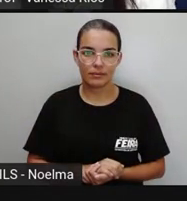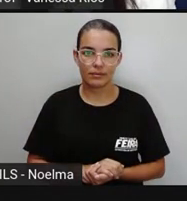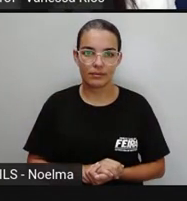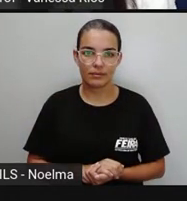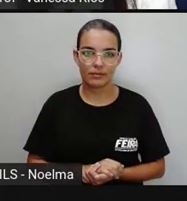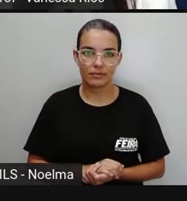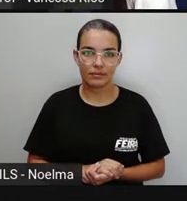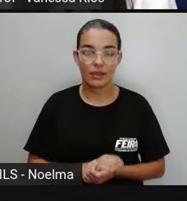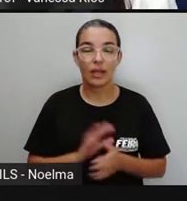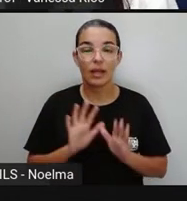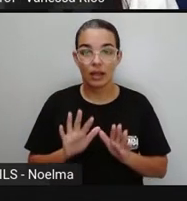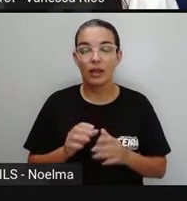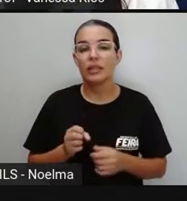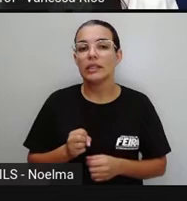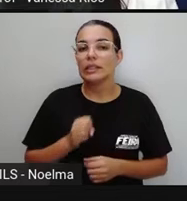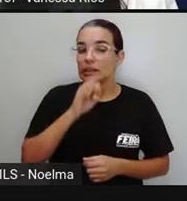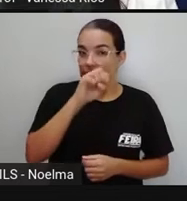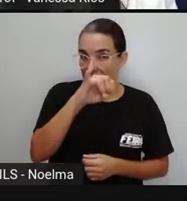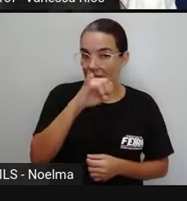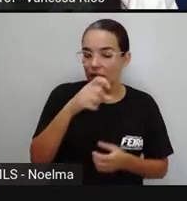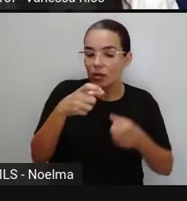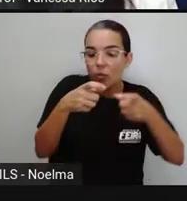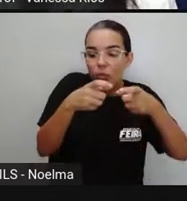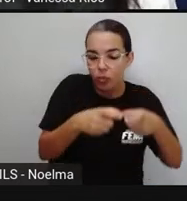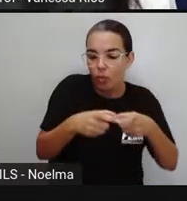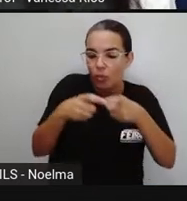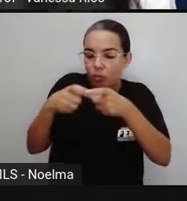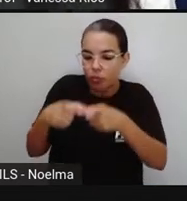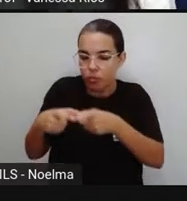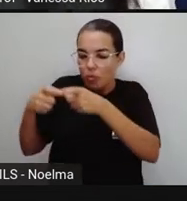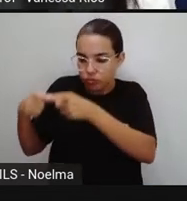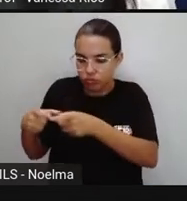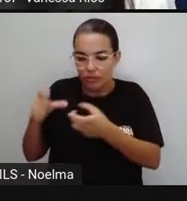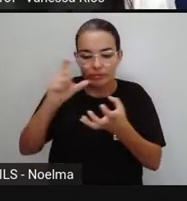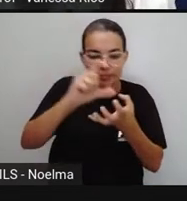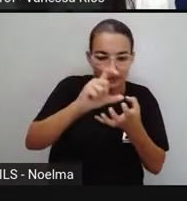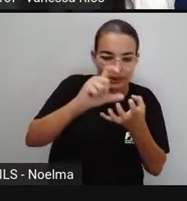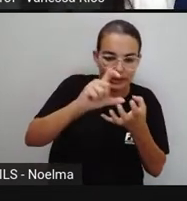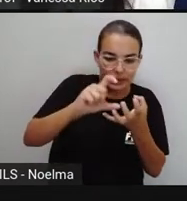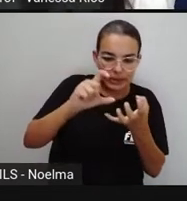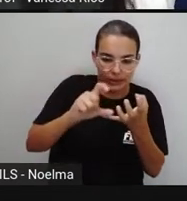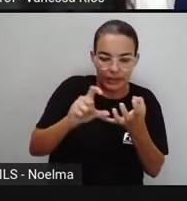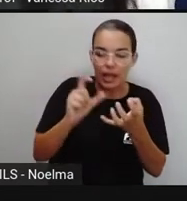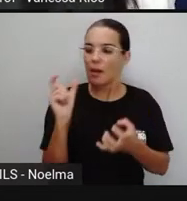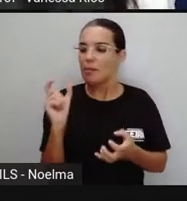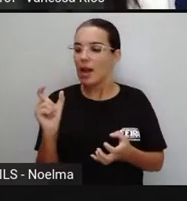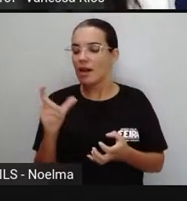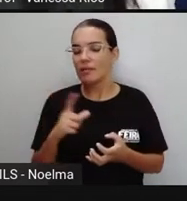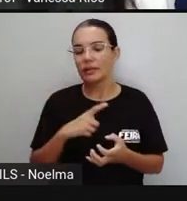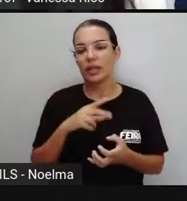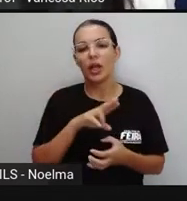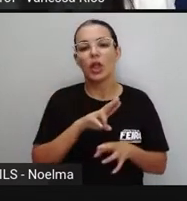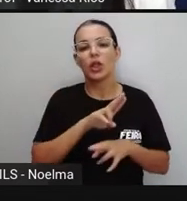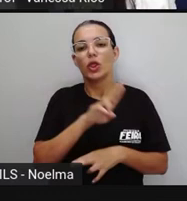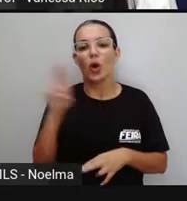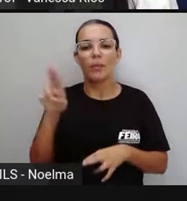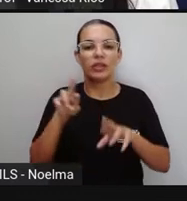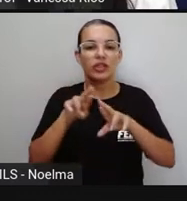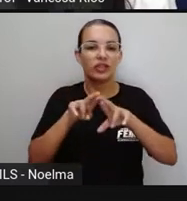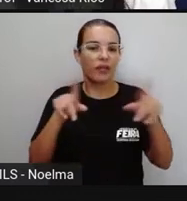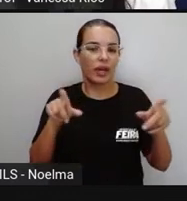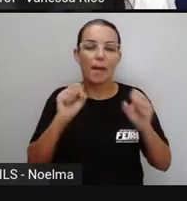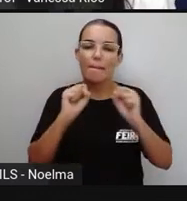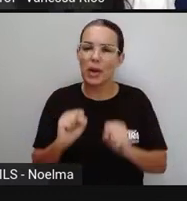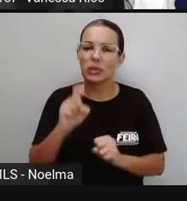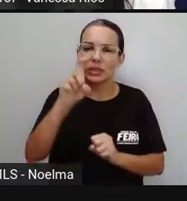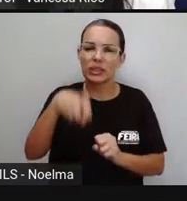Então, de acordo com a posição da sílaba tônica, as palavras recebem nomes variados. Então elas podem